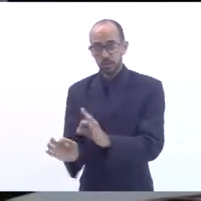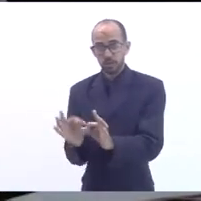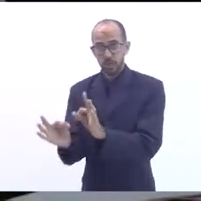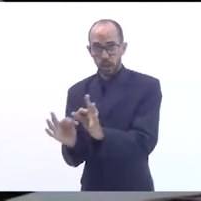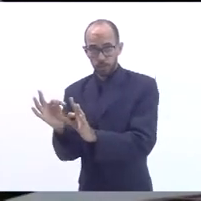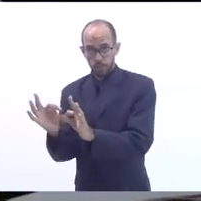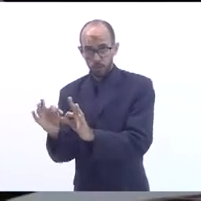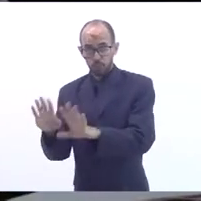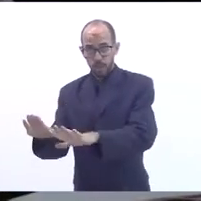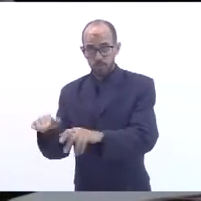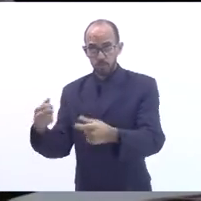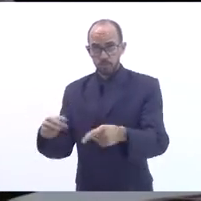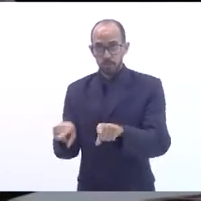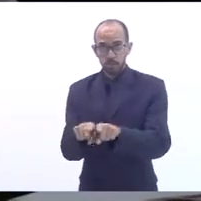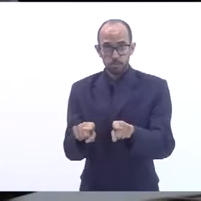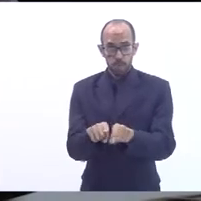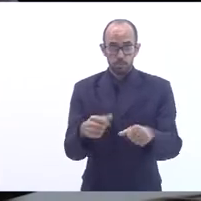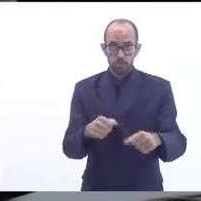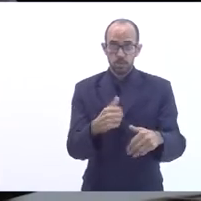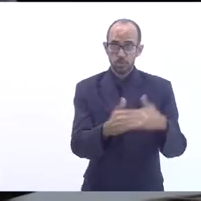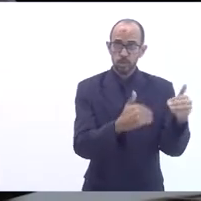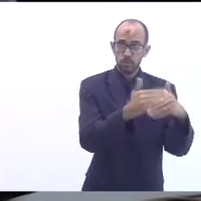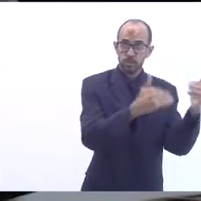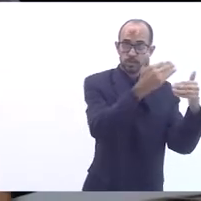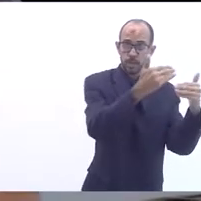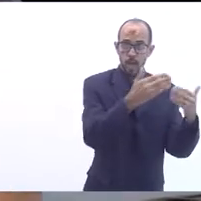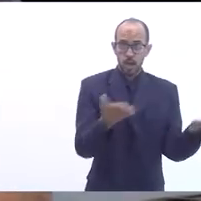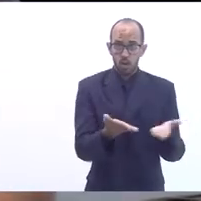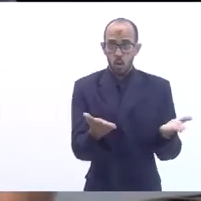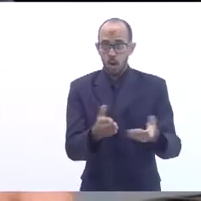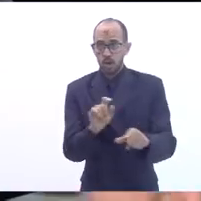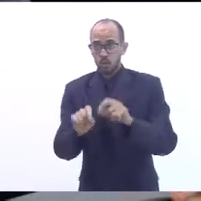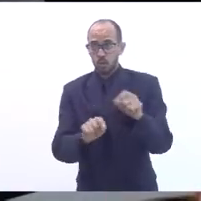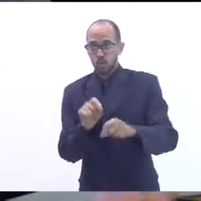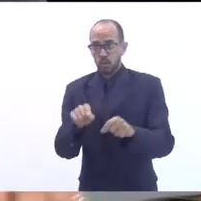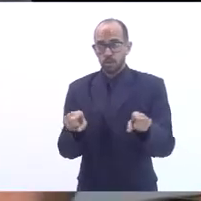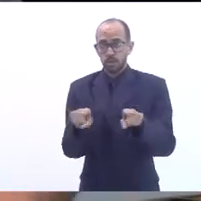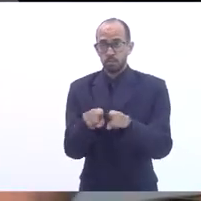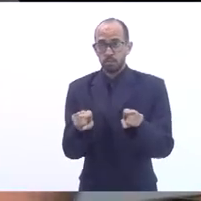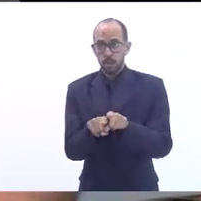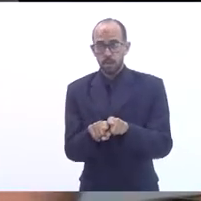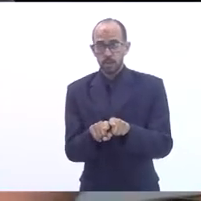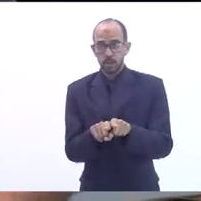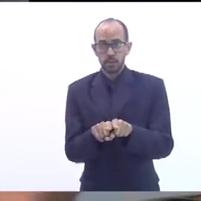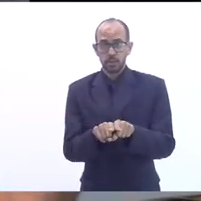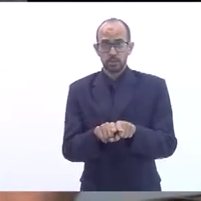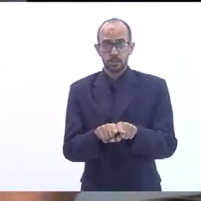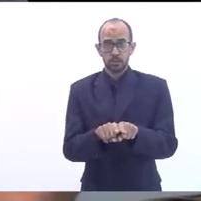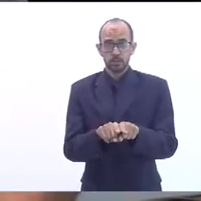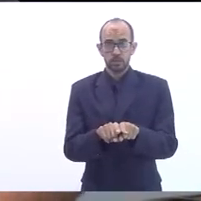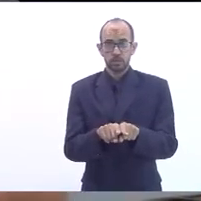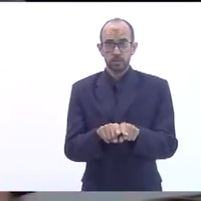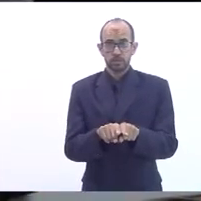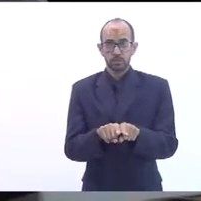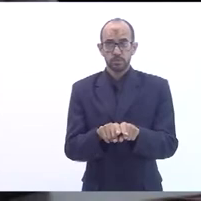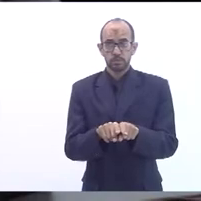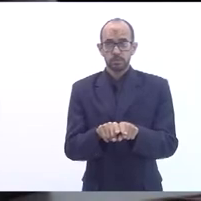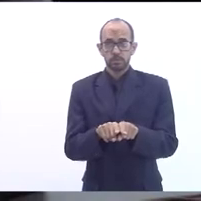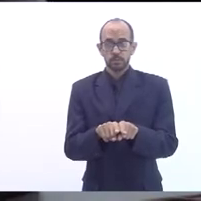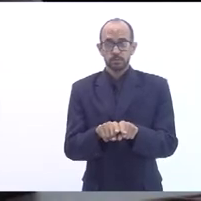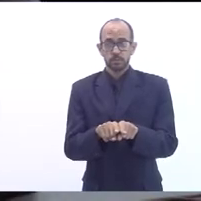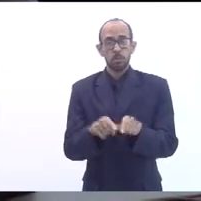preciso avançar bem mais a partir de agora é também uma coisa chata e